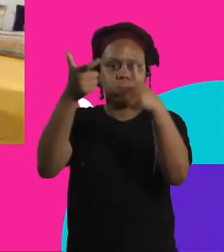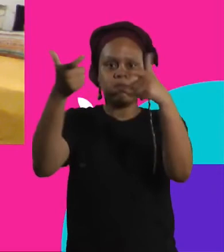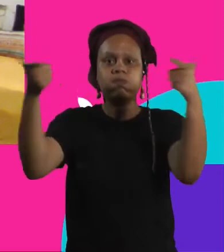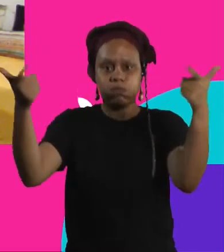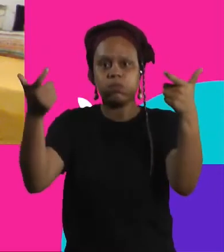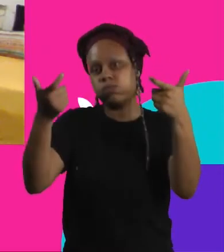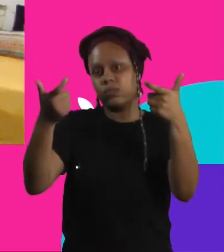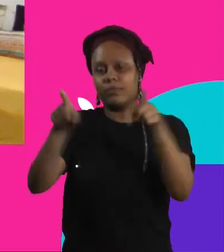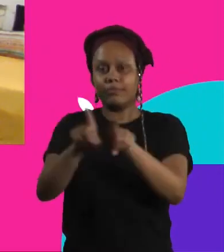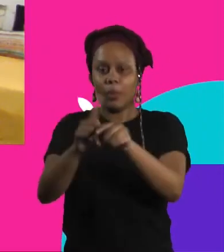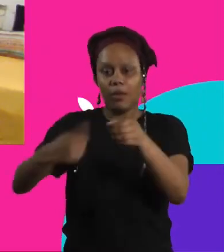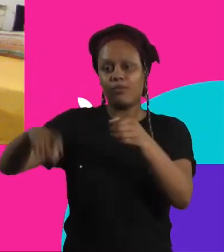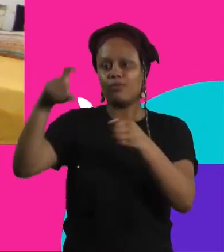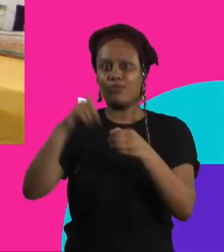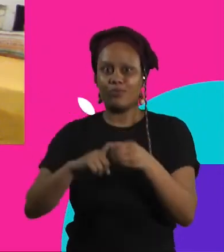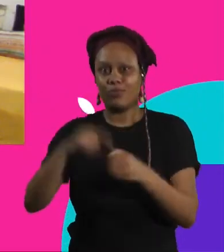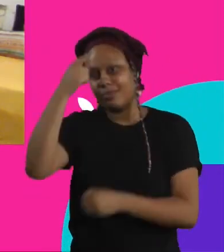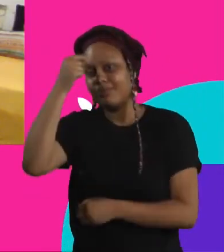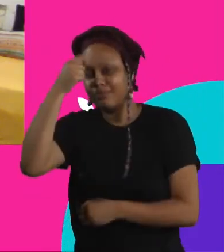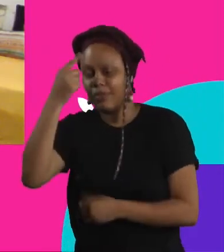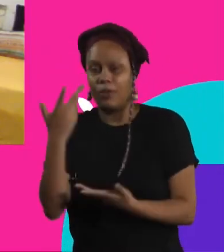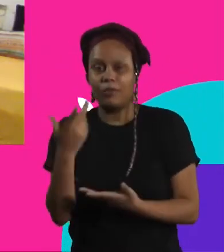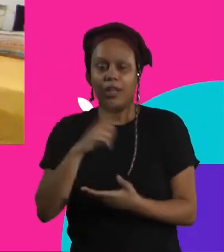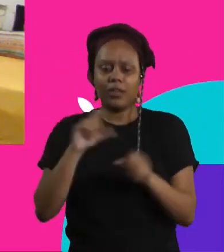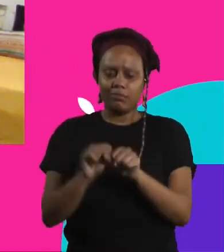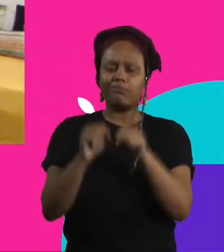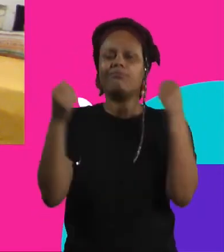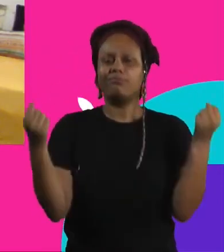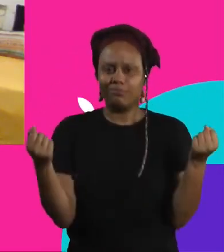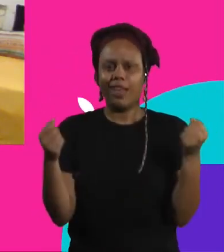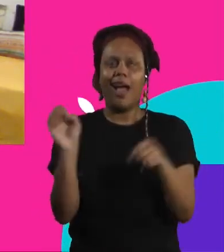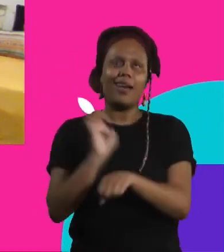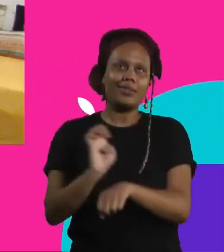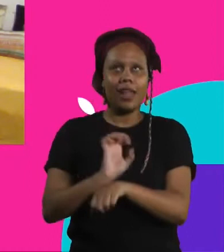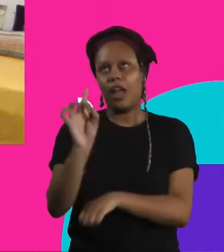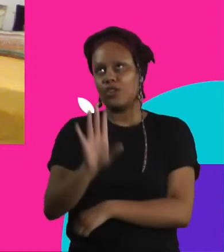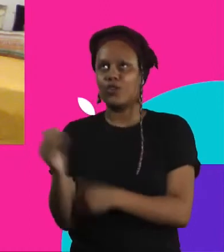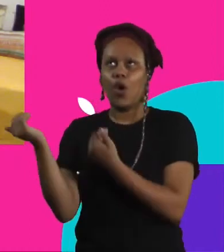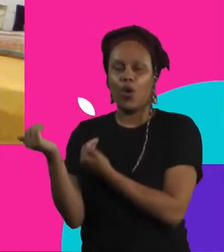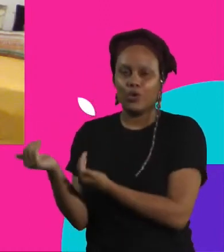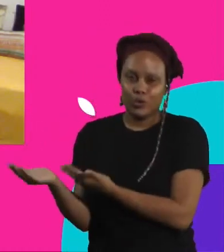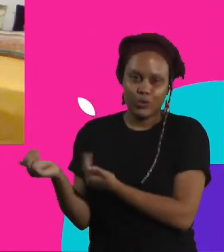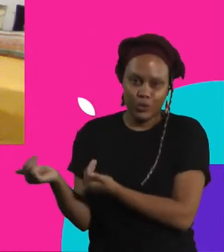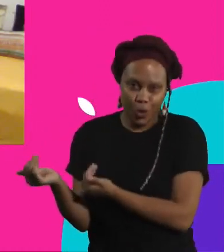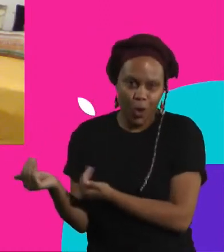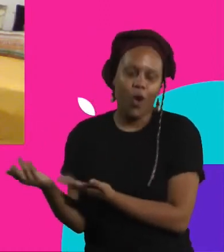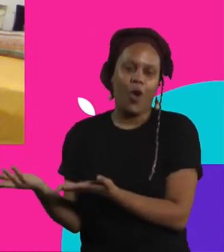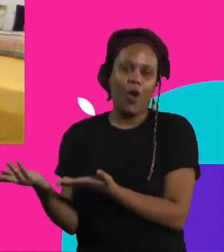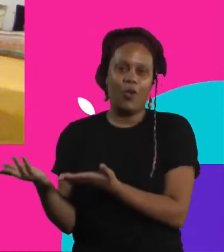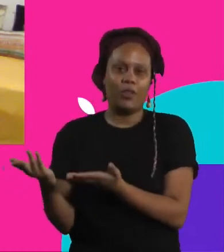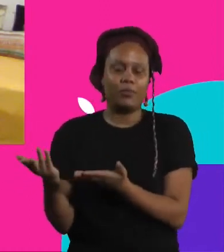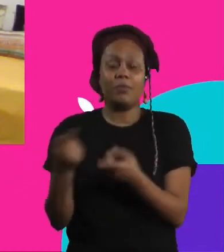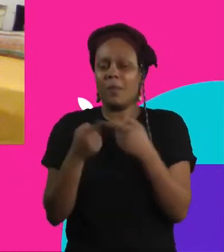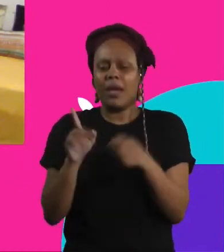para a faculdade, enfim. Então, a gente tem quebrado bastante esse negócio de que estágio é para jovem, não, estágio é para quem está se formando, independentemente da